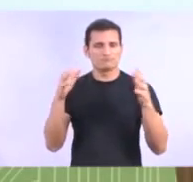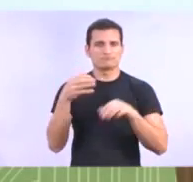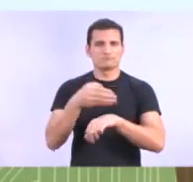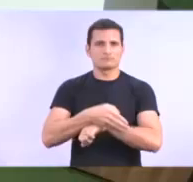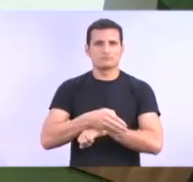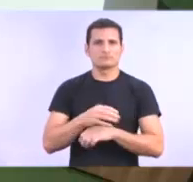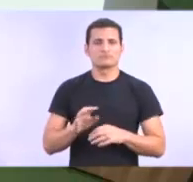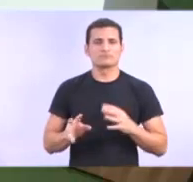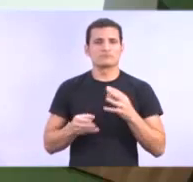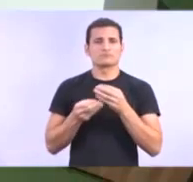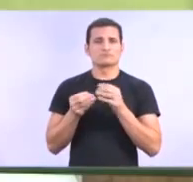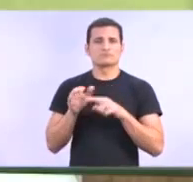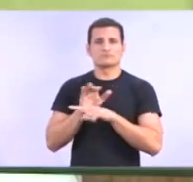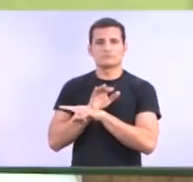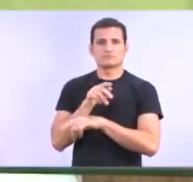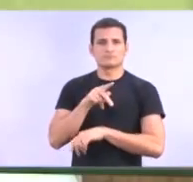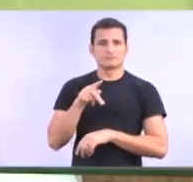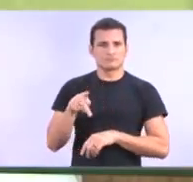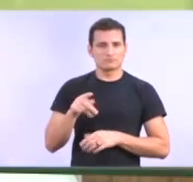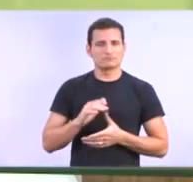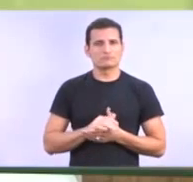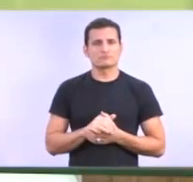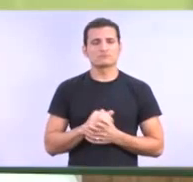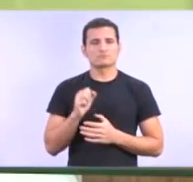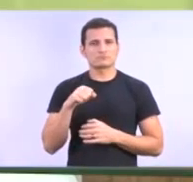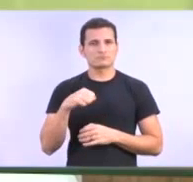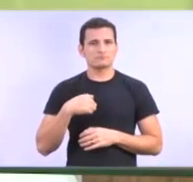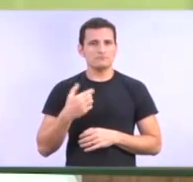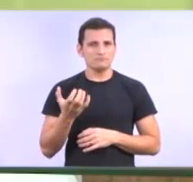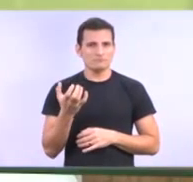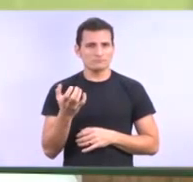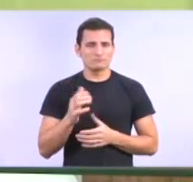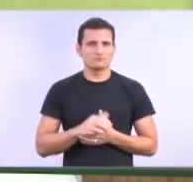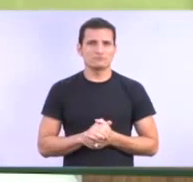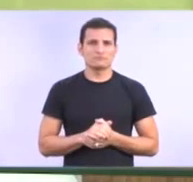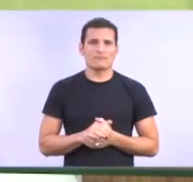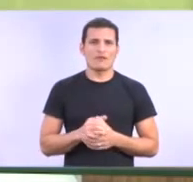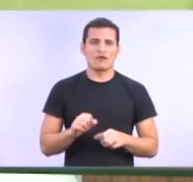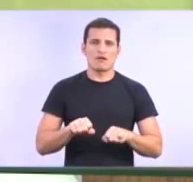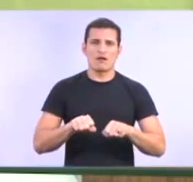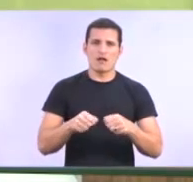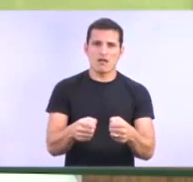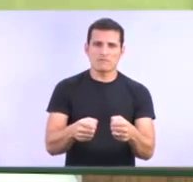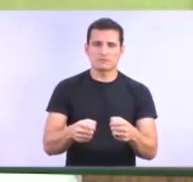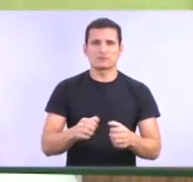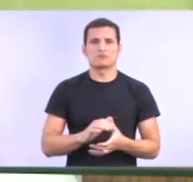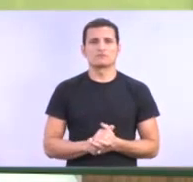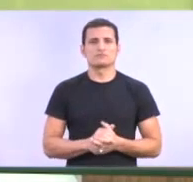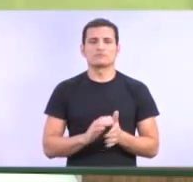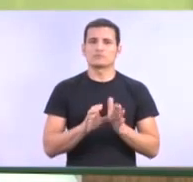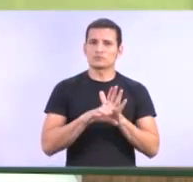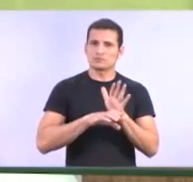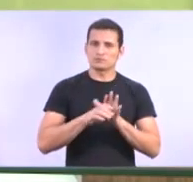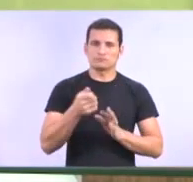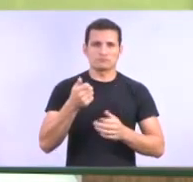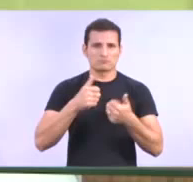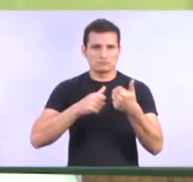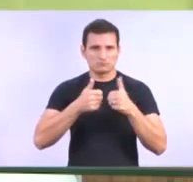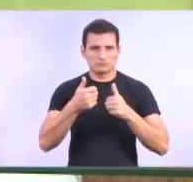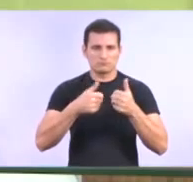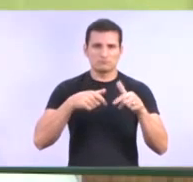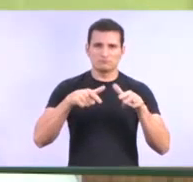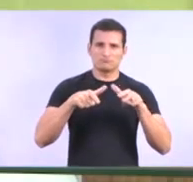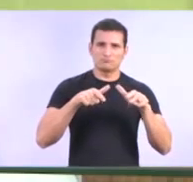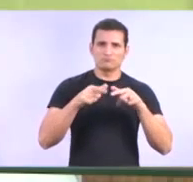senhor quer complementar? Sim, eu queria fazer, professor, reforçar esse conceito da qualidade de serviço. Porque a